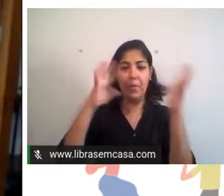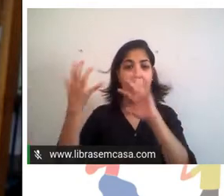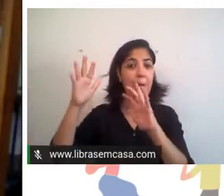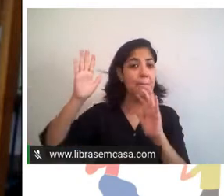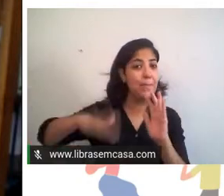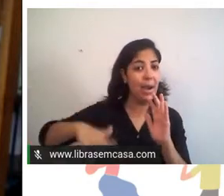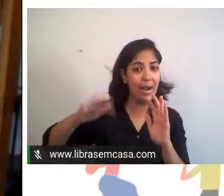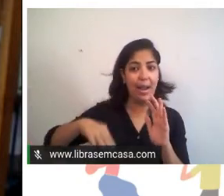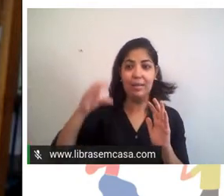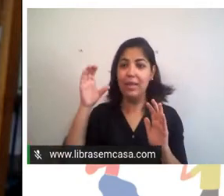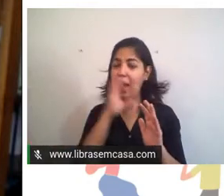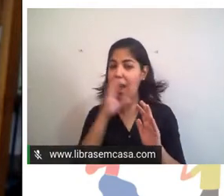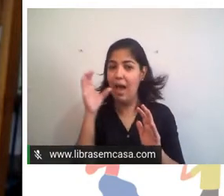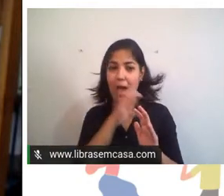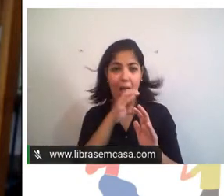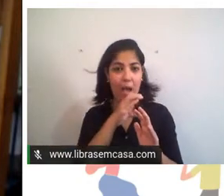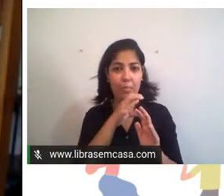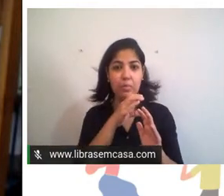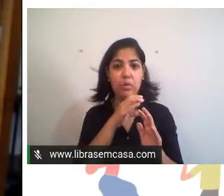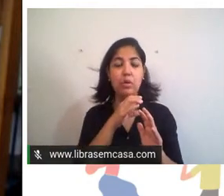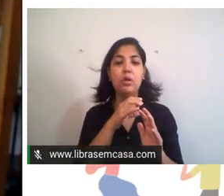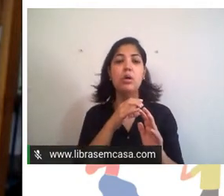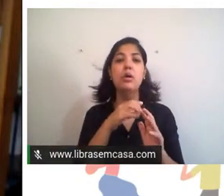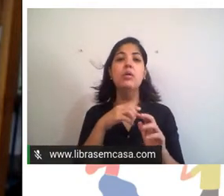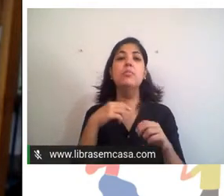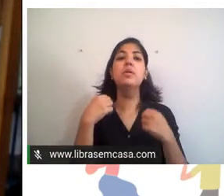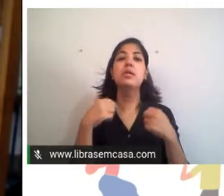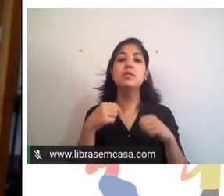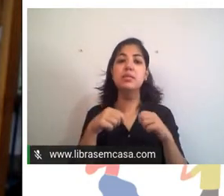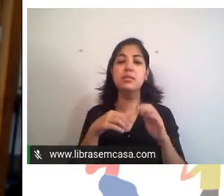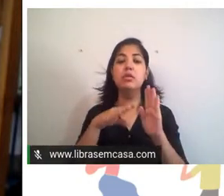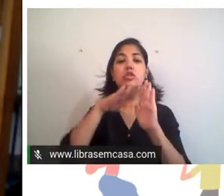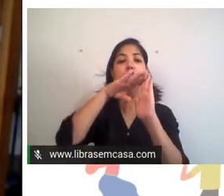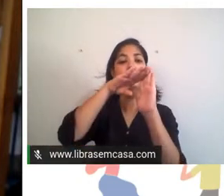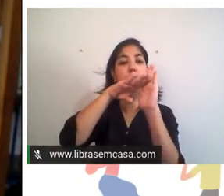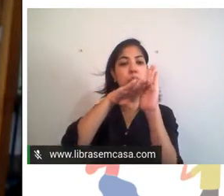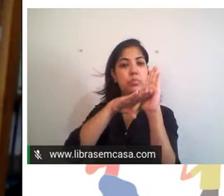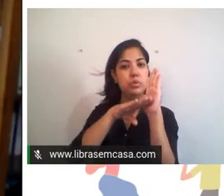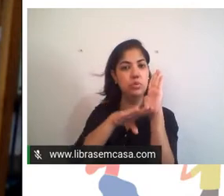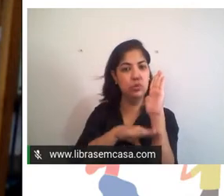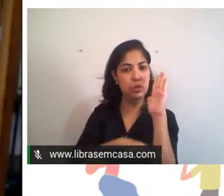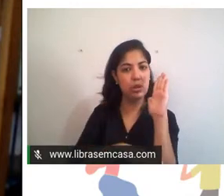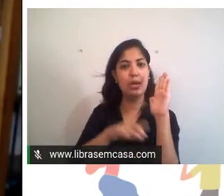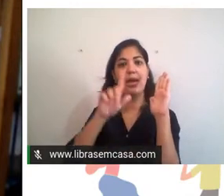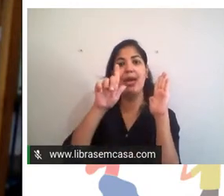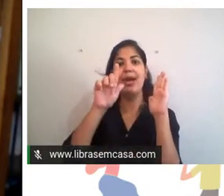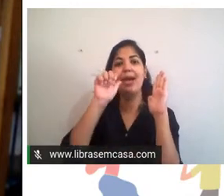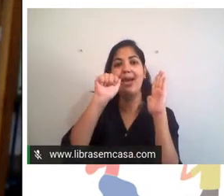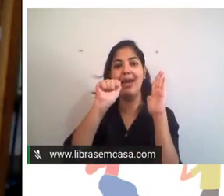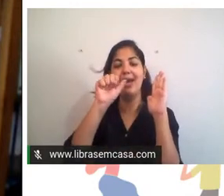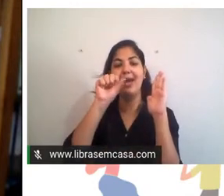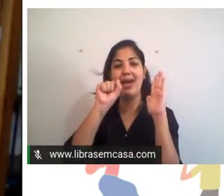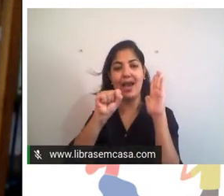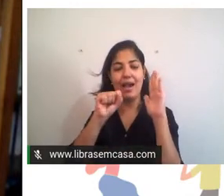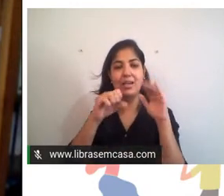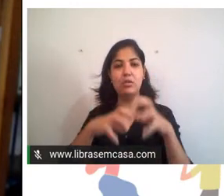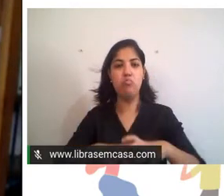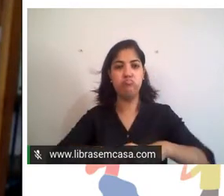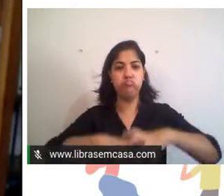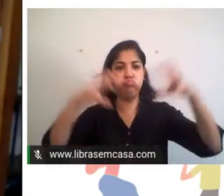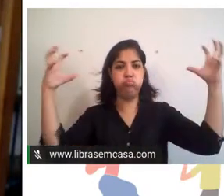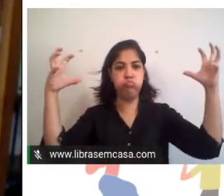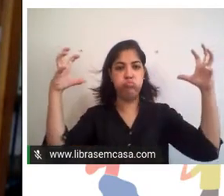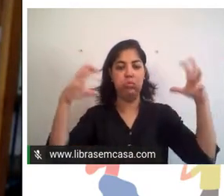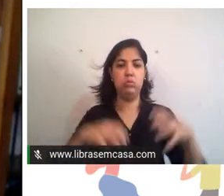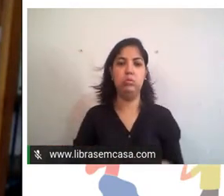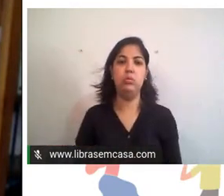fácil, mais rápido do que minorar as emissões de gases de efeito estufa do que reduzir o desmatamento. Nós poderíamos em alguns